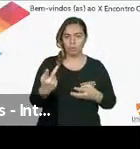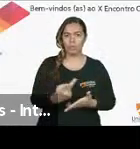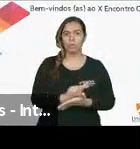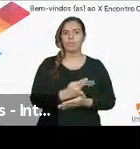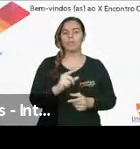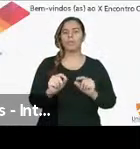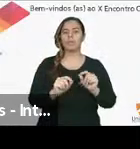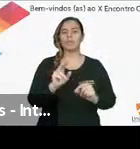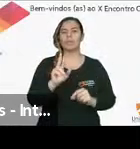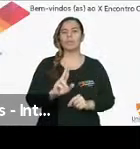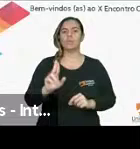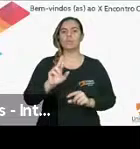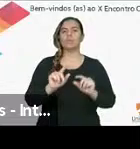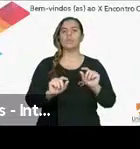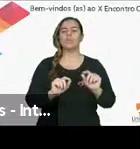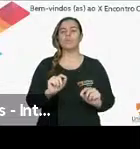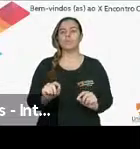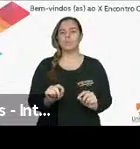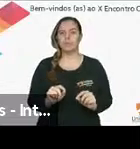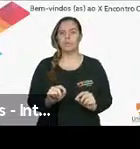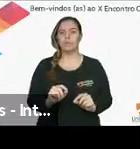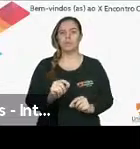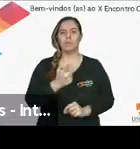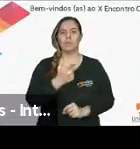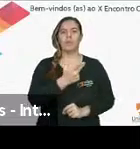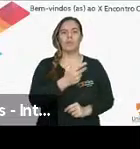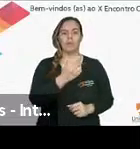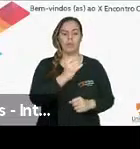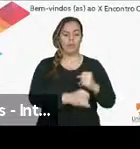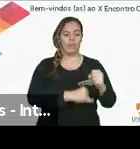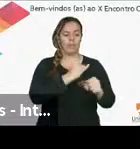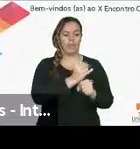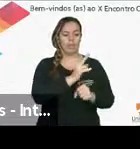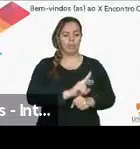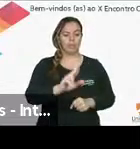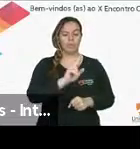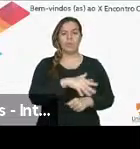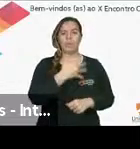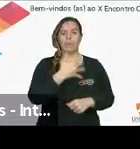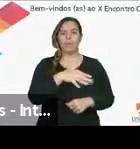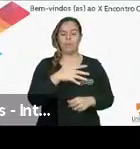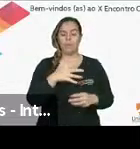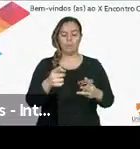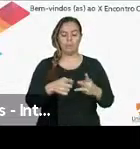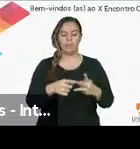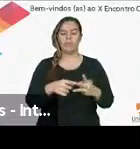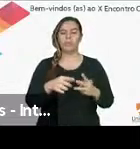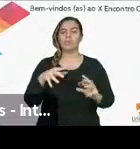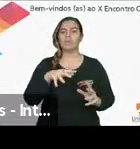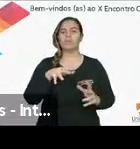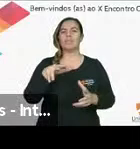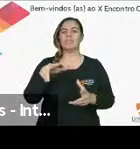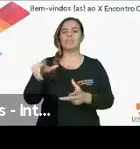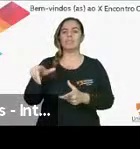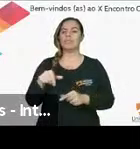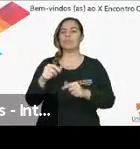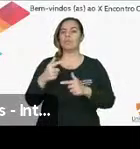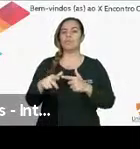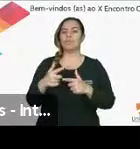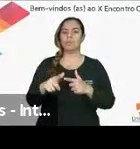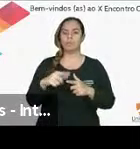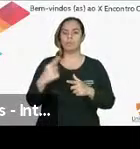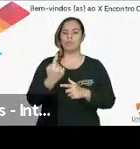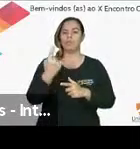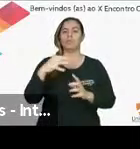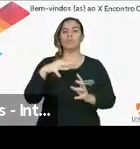uso muito mais ativo da internet. Segundo, a internacionalização dos problemas, porque